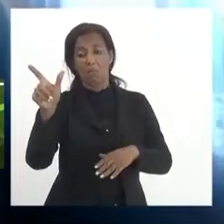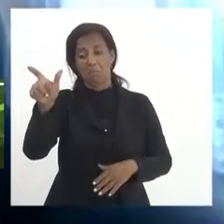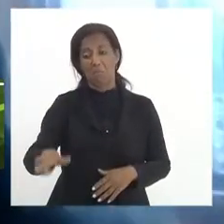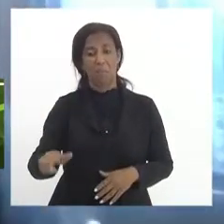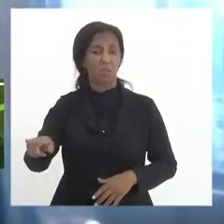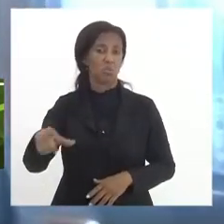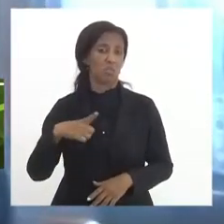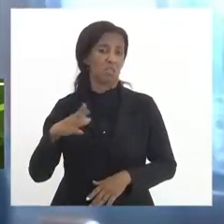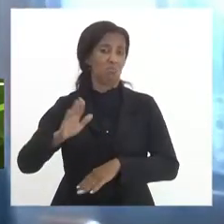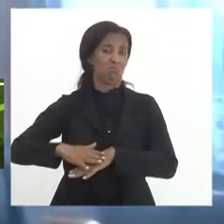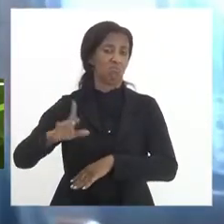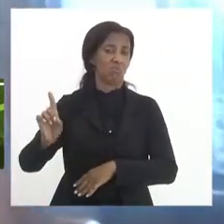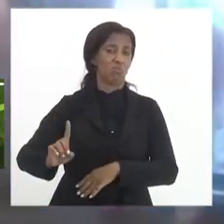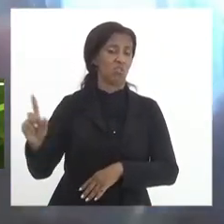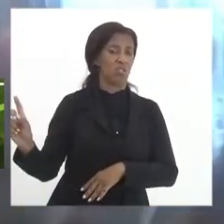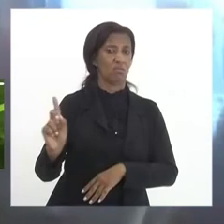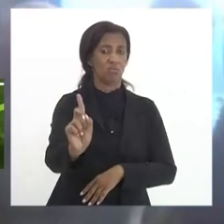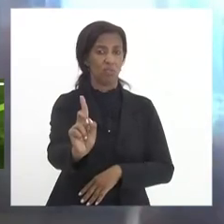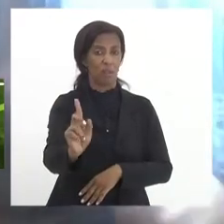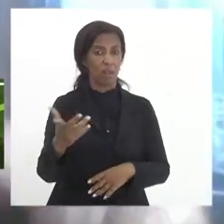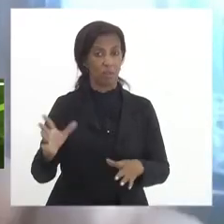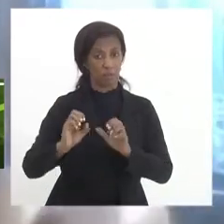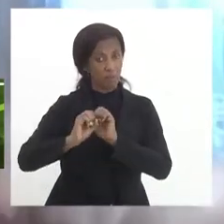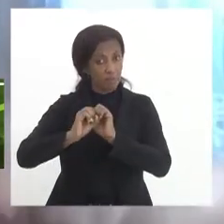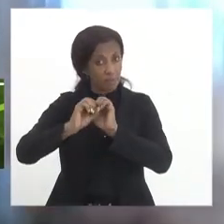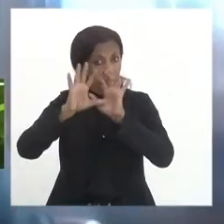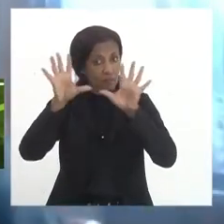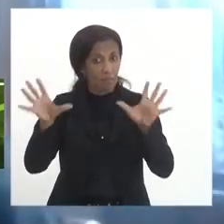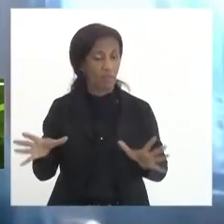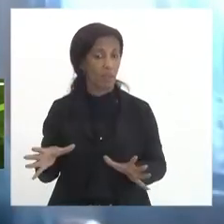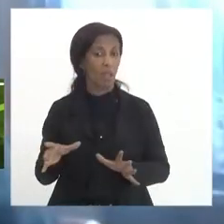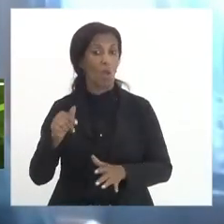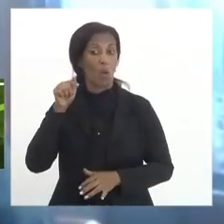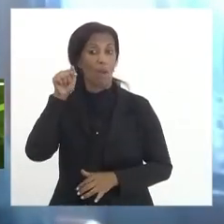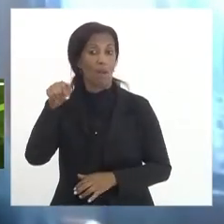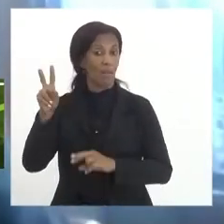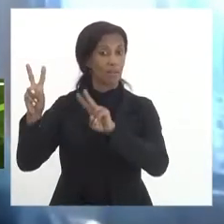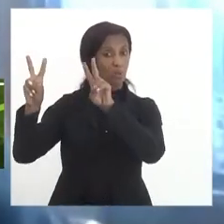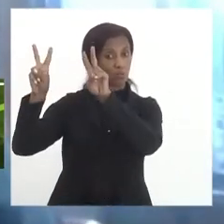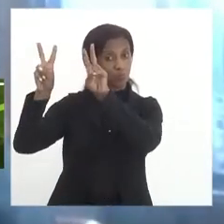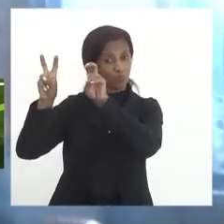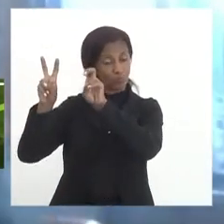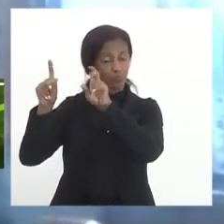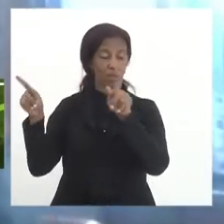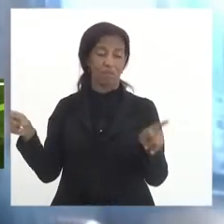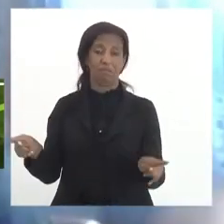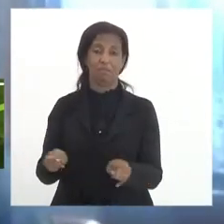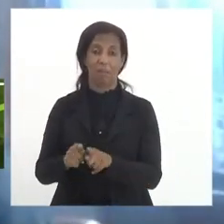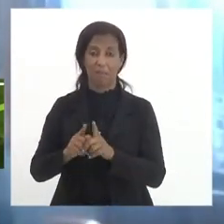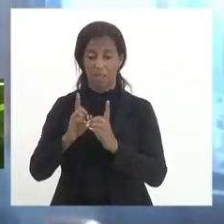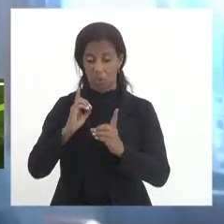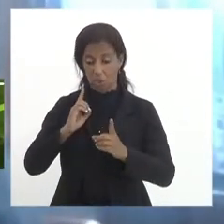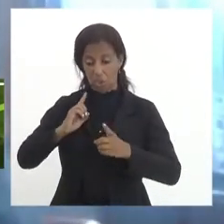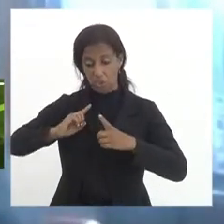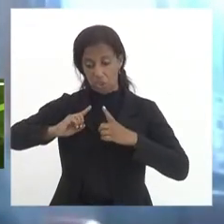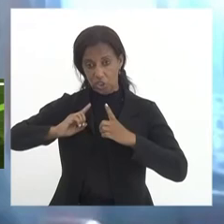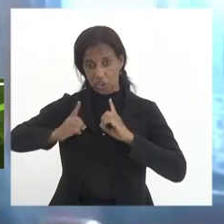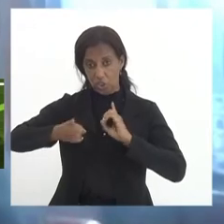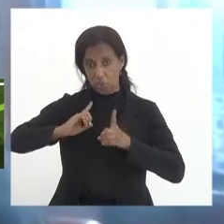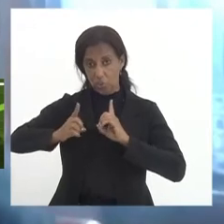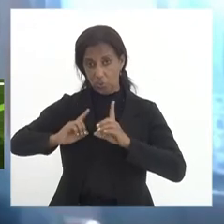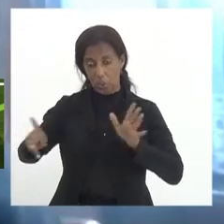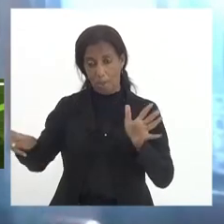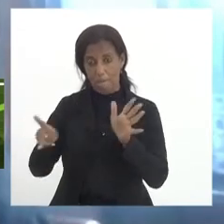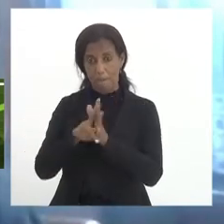de ir lá defender. Então, tem que ficar claro que, como esta é uma discussão candente, há divisão na